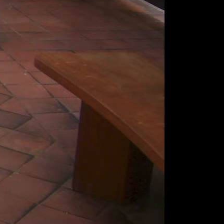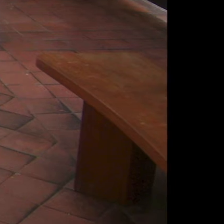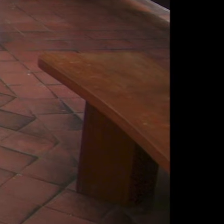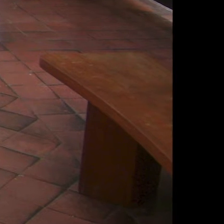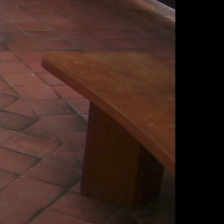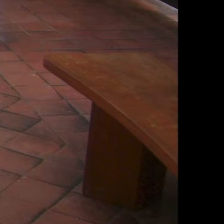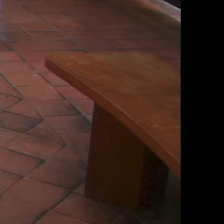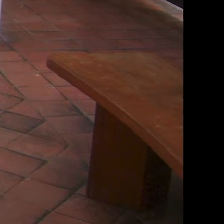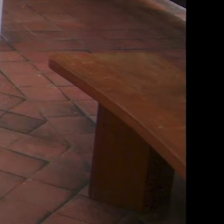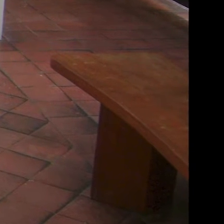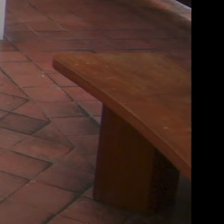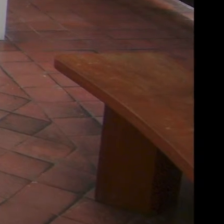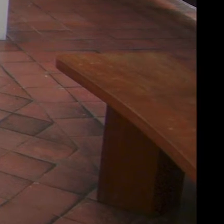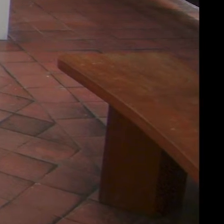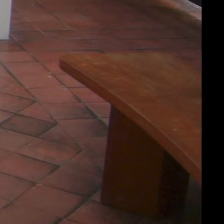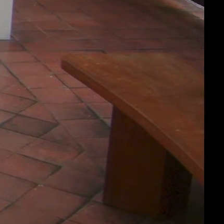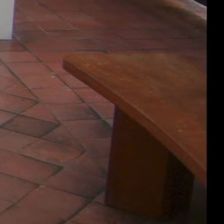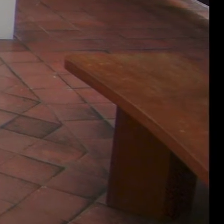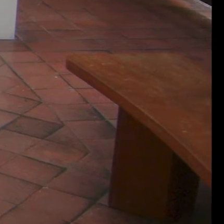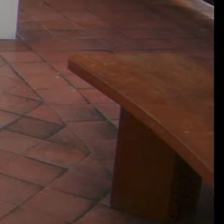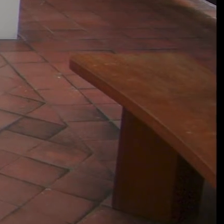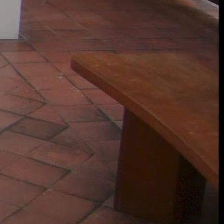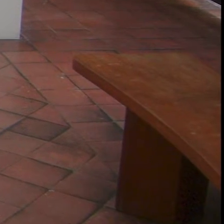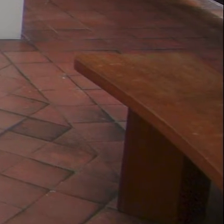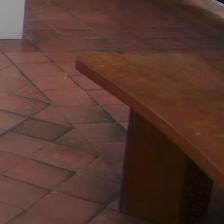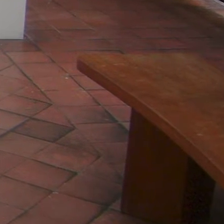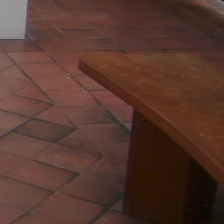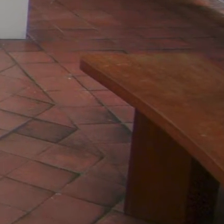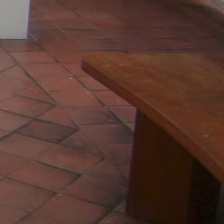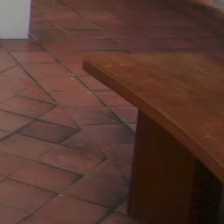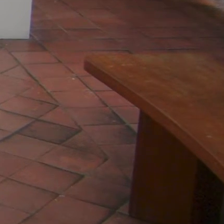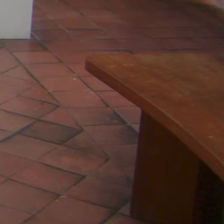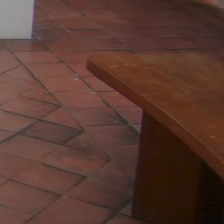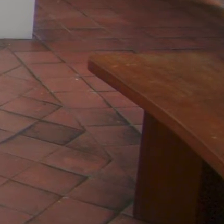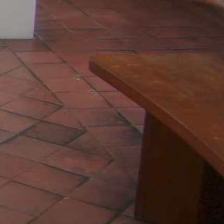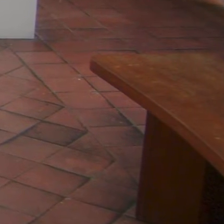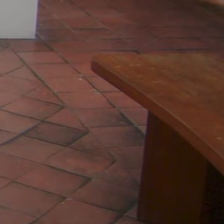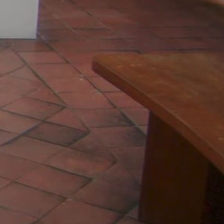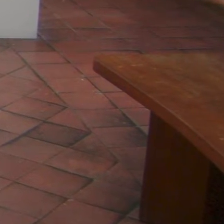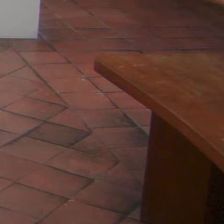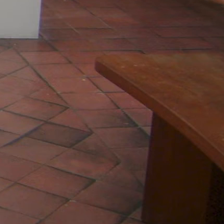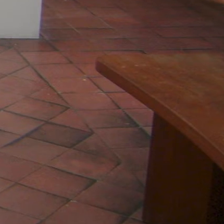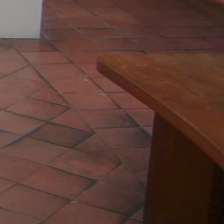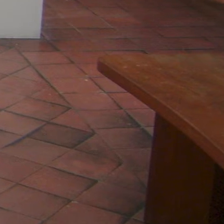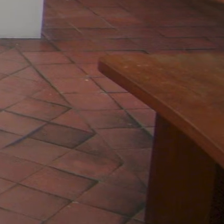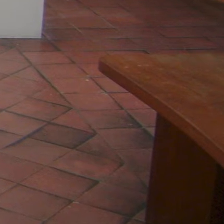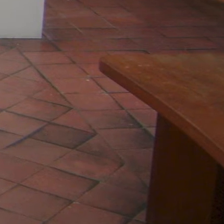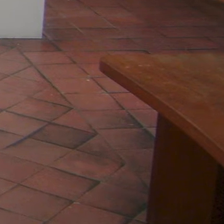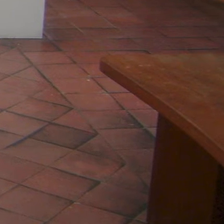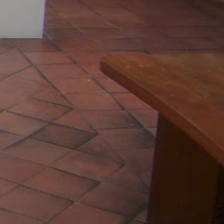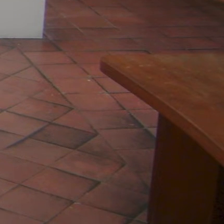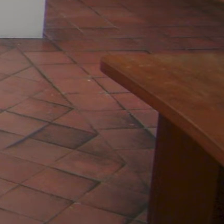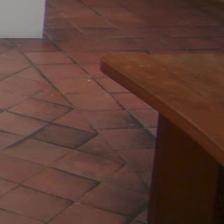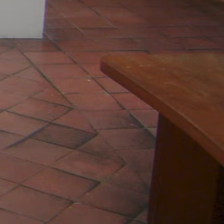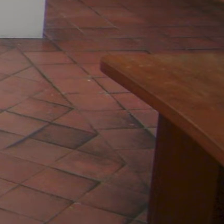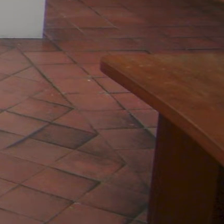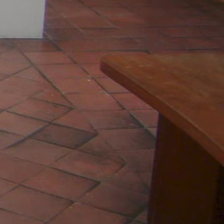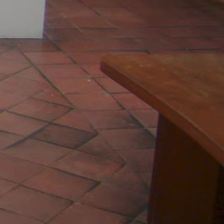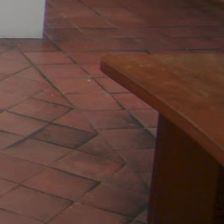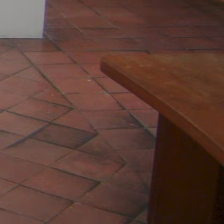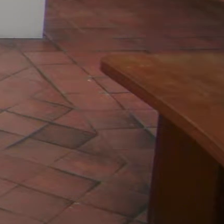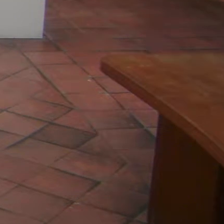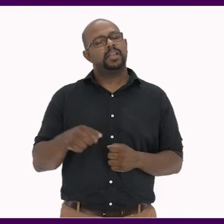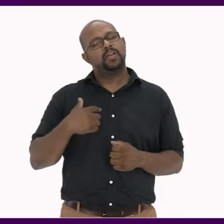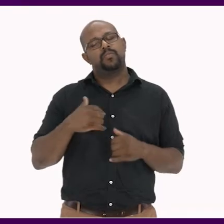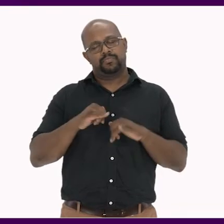tátil cinza que traça um caminho seguindo por algumas esculturas. À frente de cada uma delas está o piso tátil de alerta, ou seja, o de